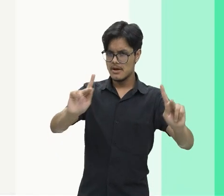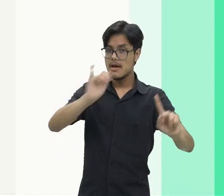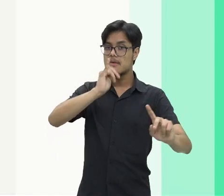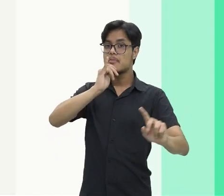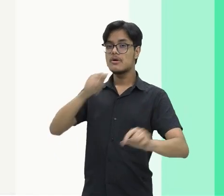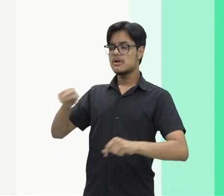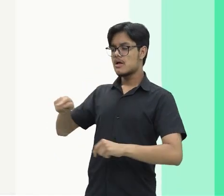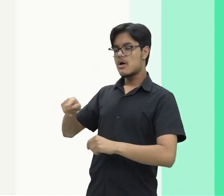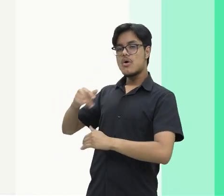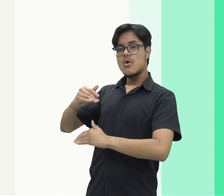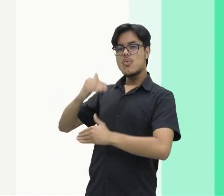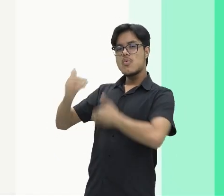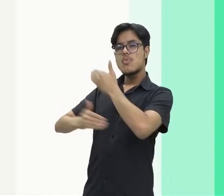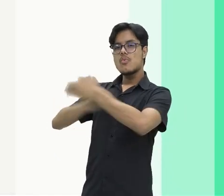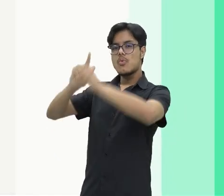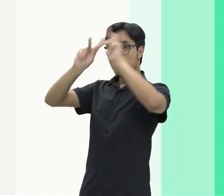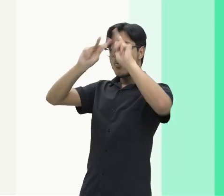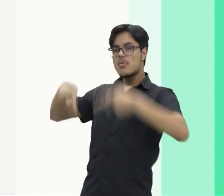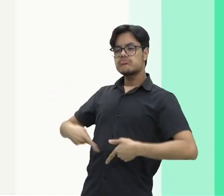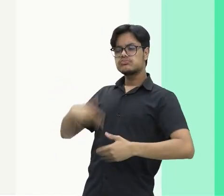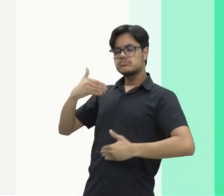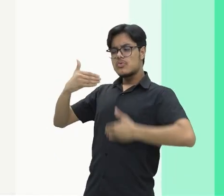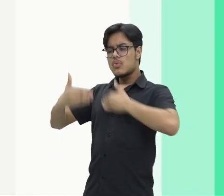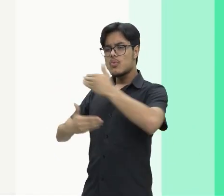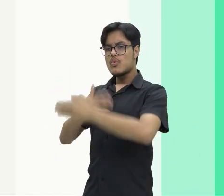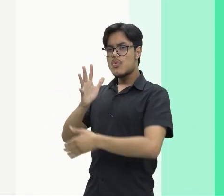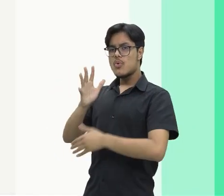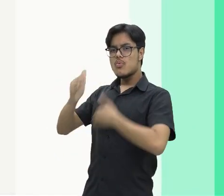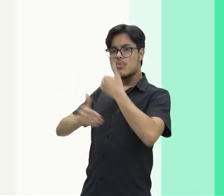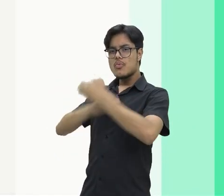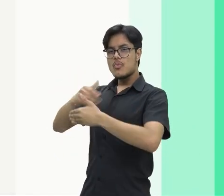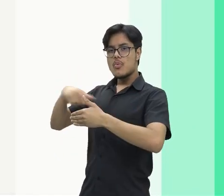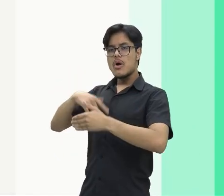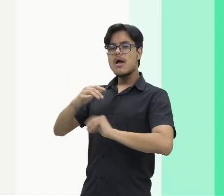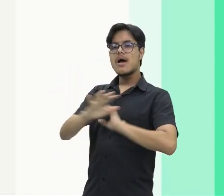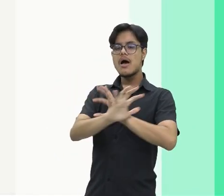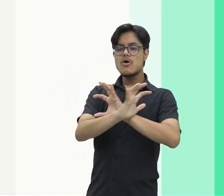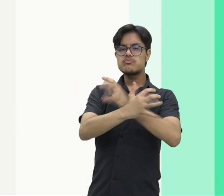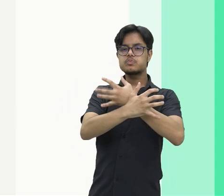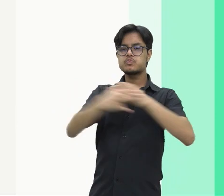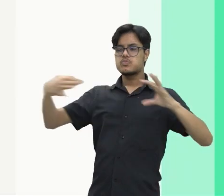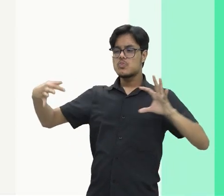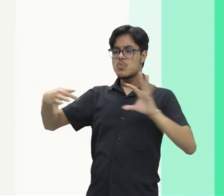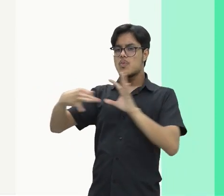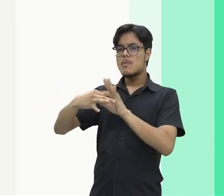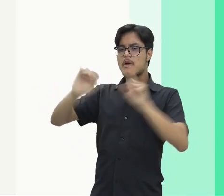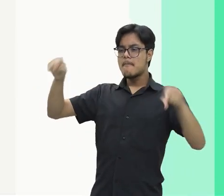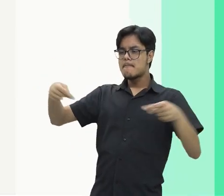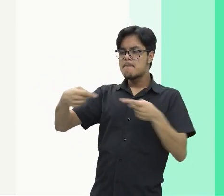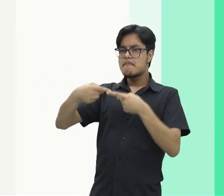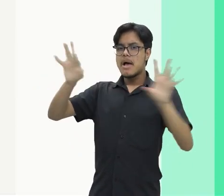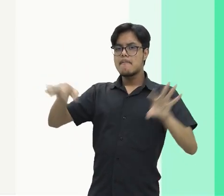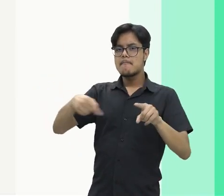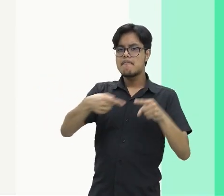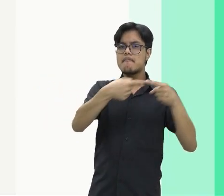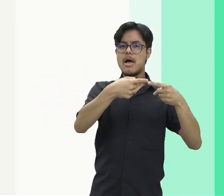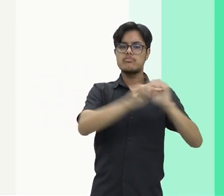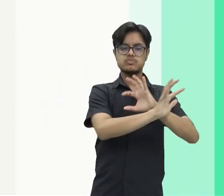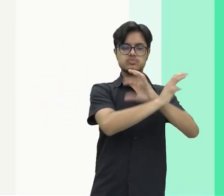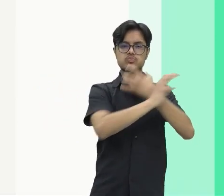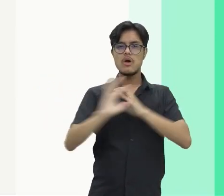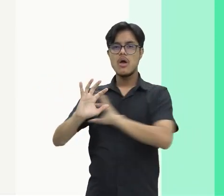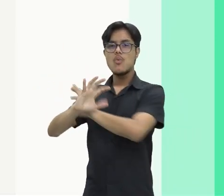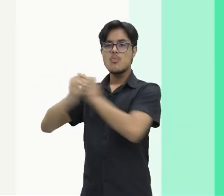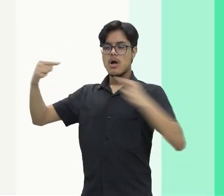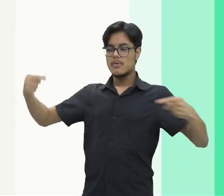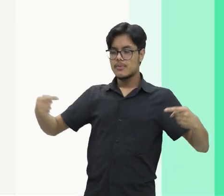ocorre o desenvolvimento, muitos ossos unem-se. Como a gente já observou, né? Quando é criança, tem mais ossos e à